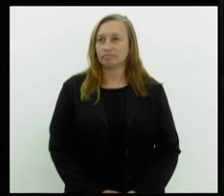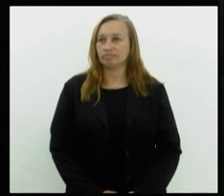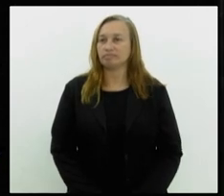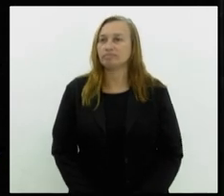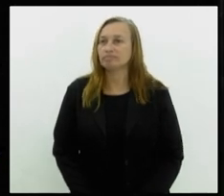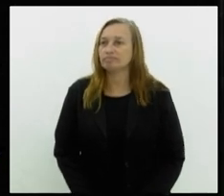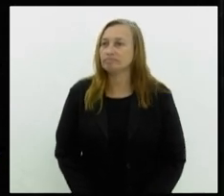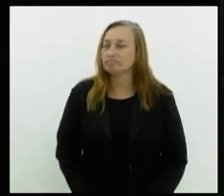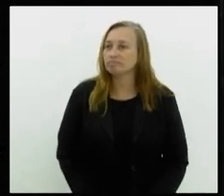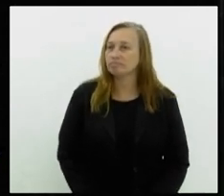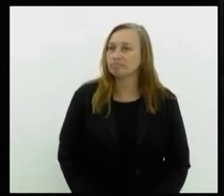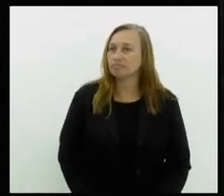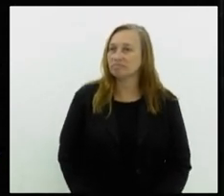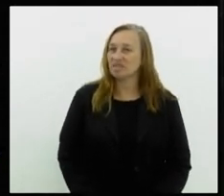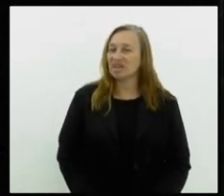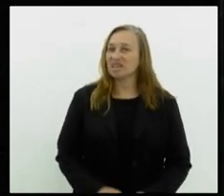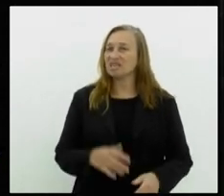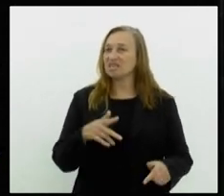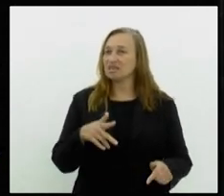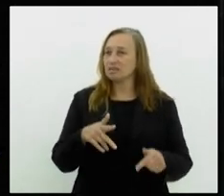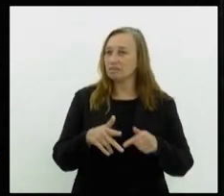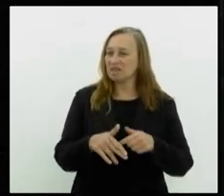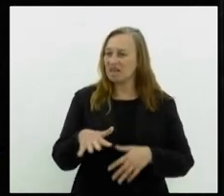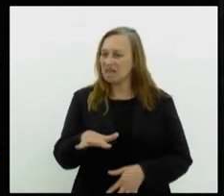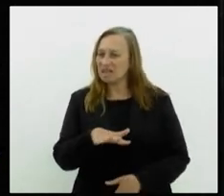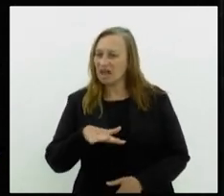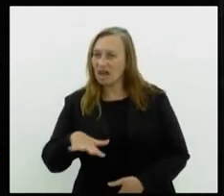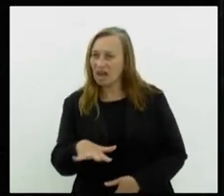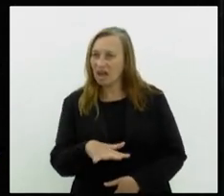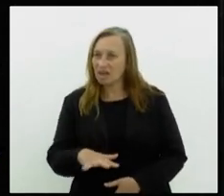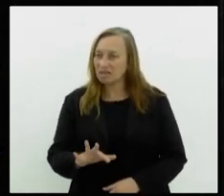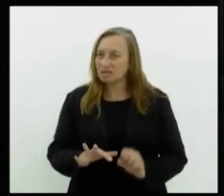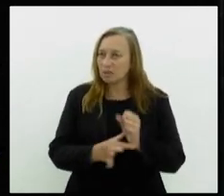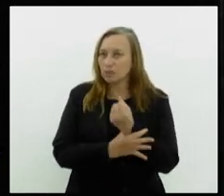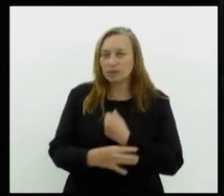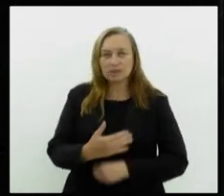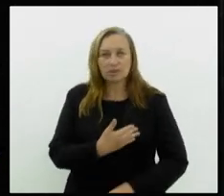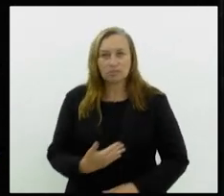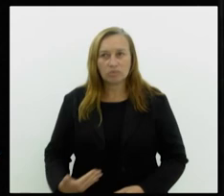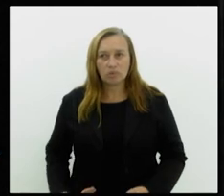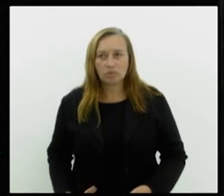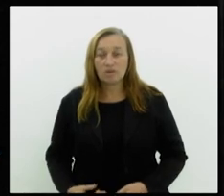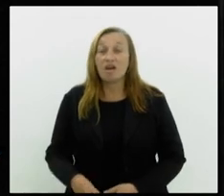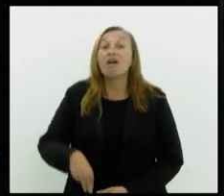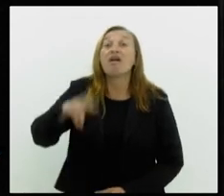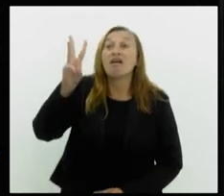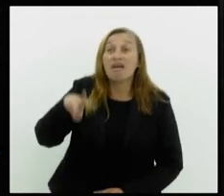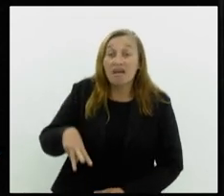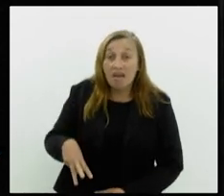dessa intervenção indevida na área de segurança pública, quem está pagando somos